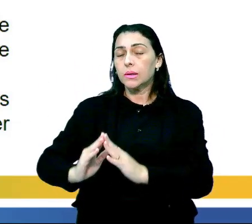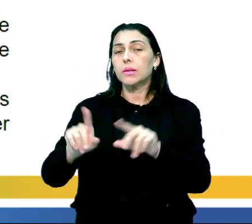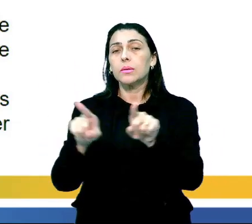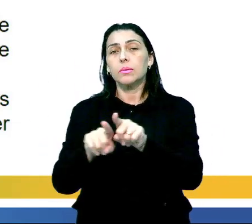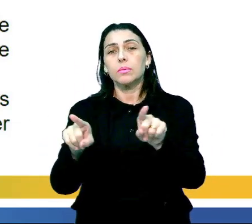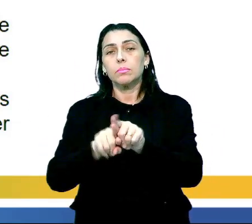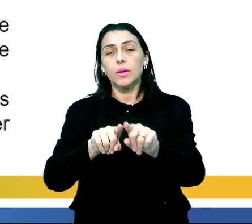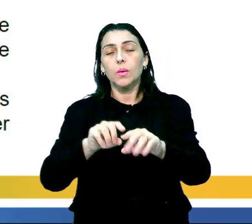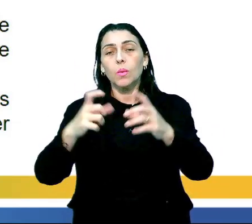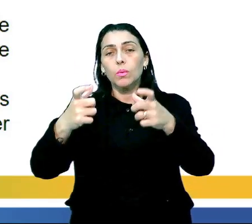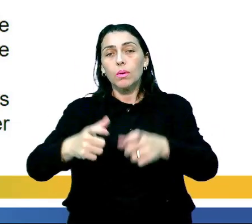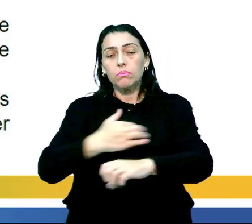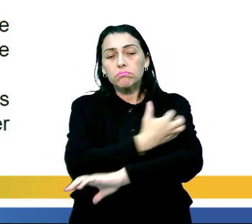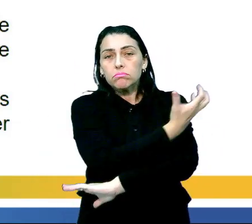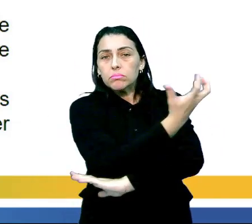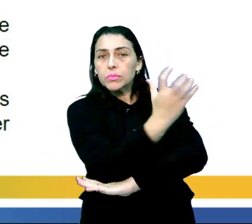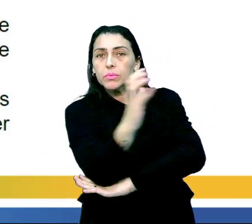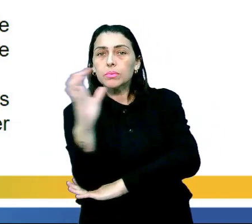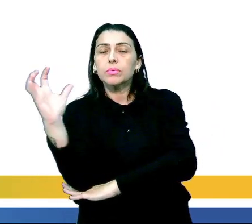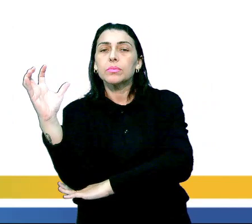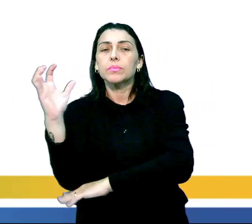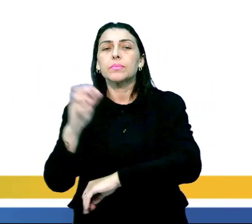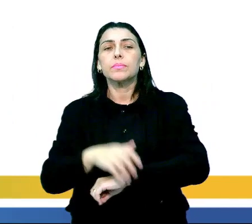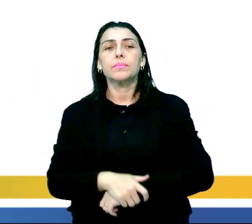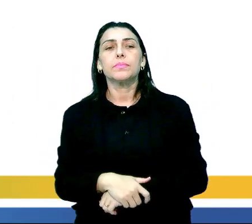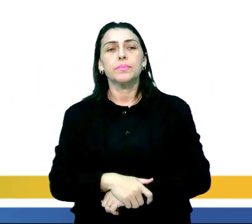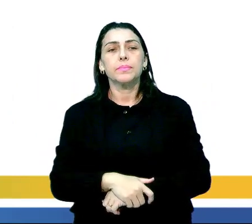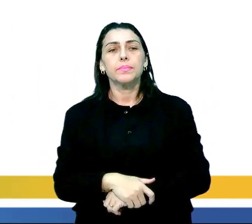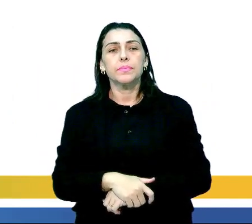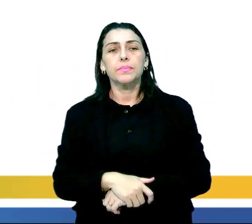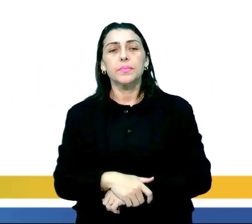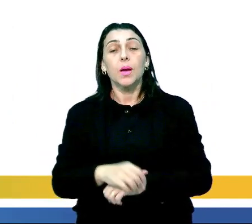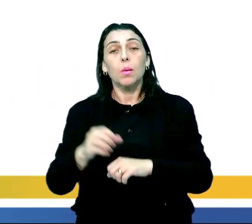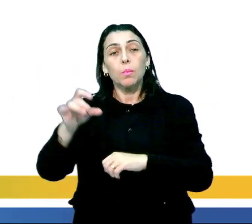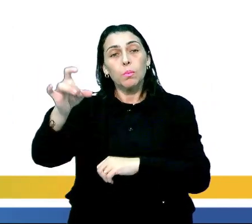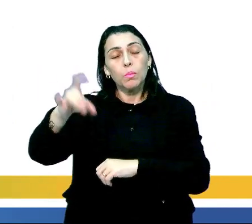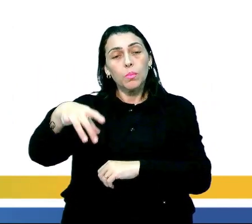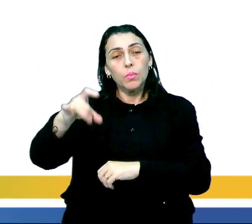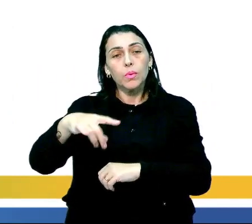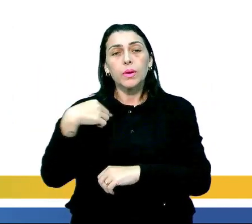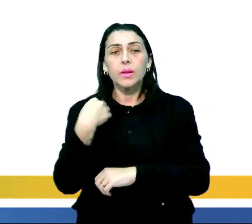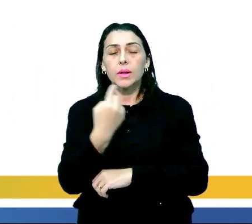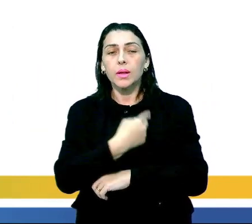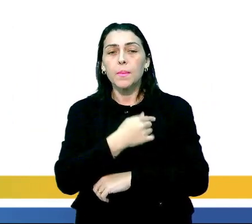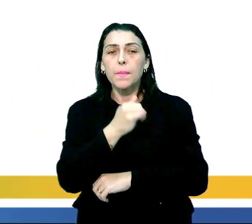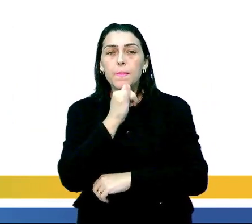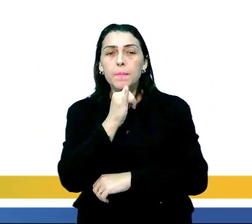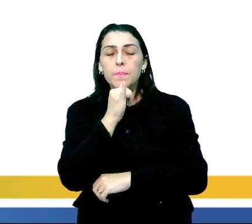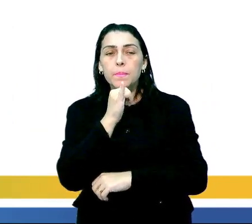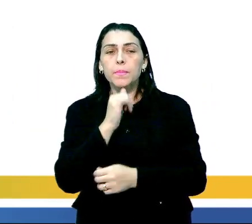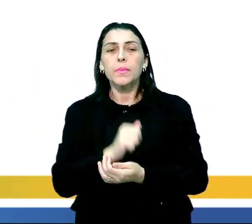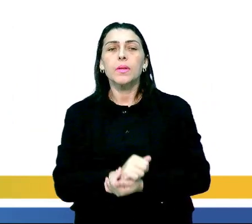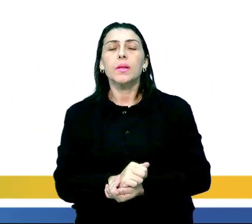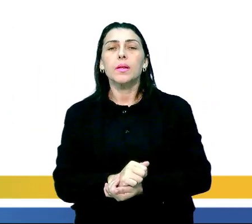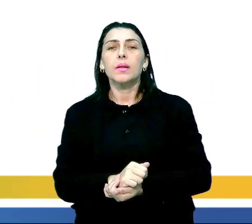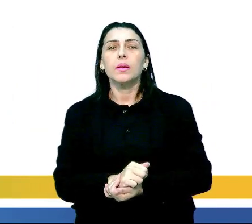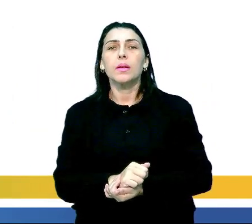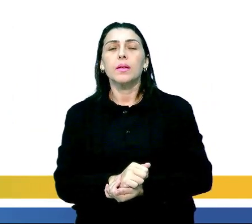com vegetação. Então, e por último, a gente tem, por exemplo,